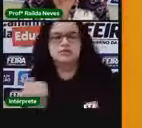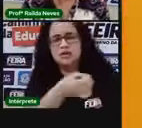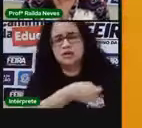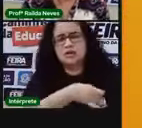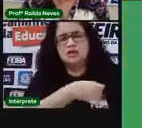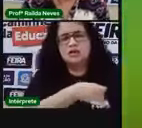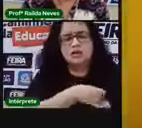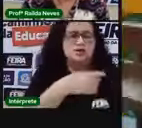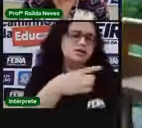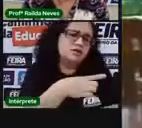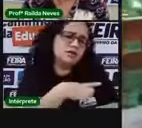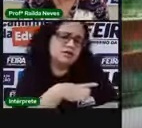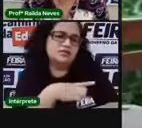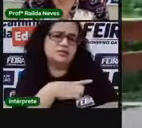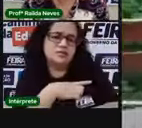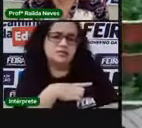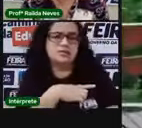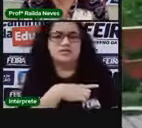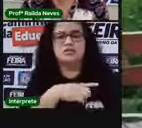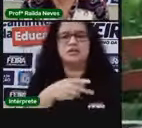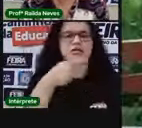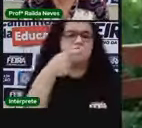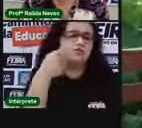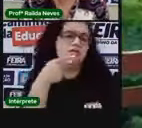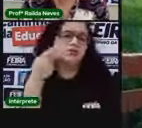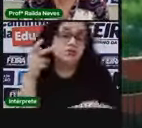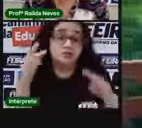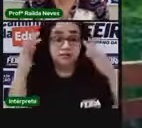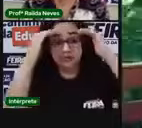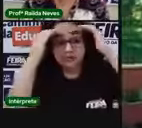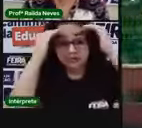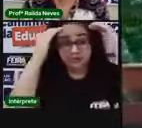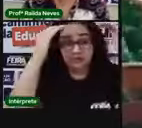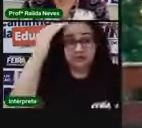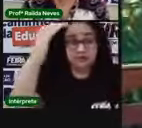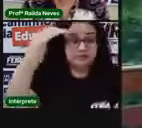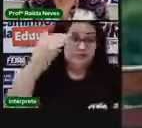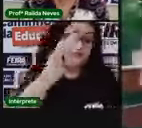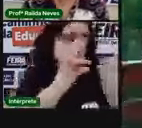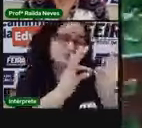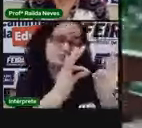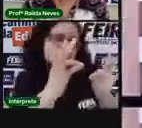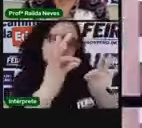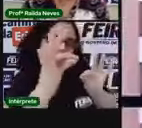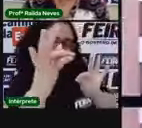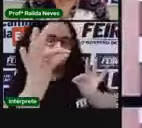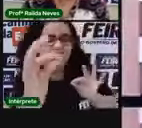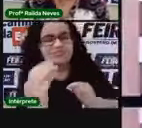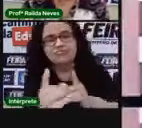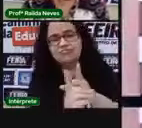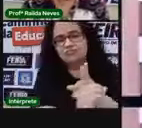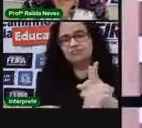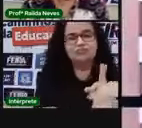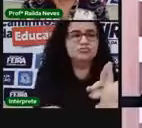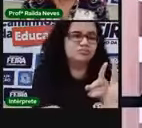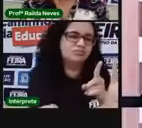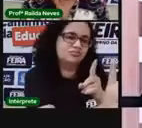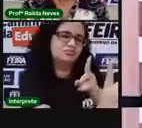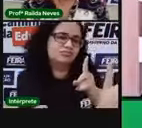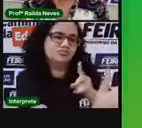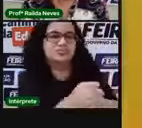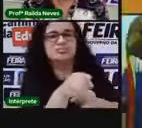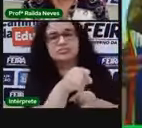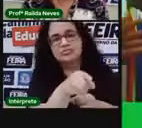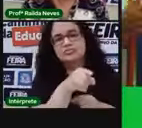que tem jeito. O sentido maior do respeito, a distância não pode afastar. Eu daqui, você de